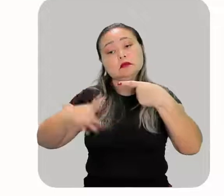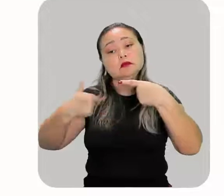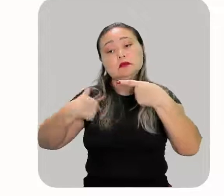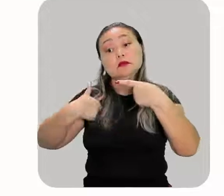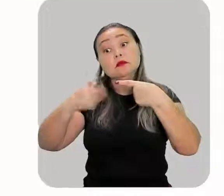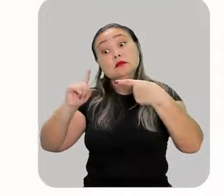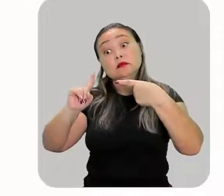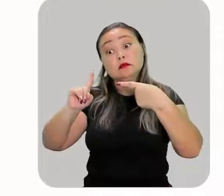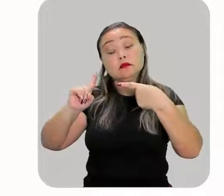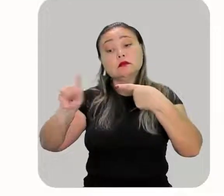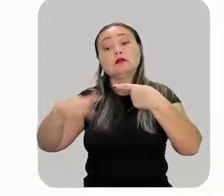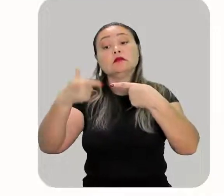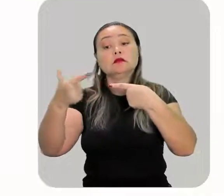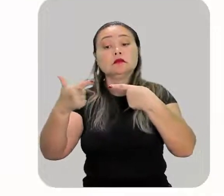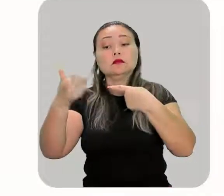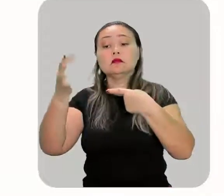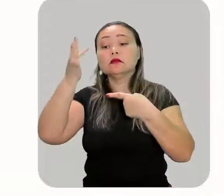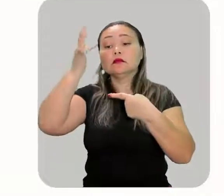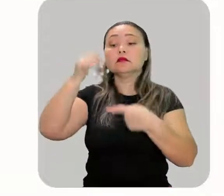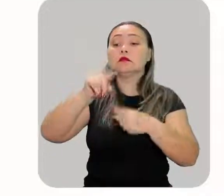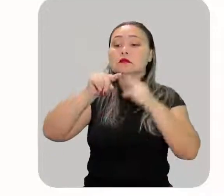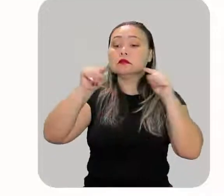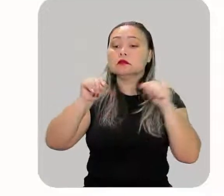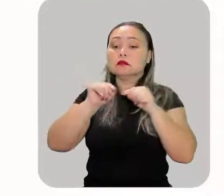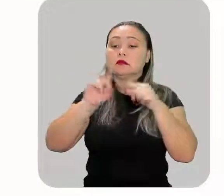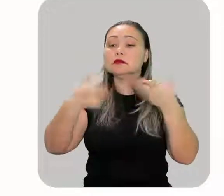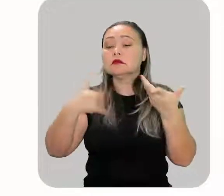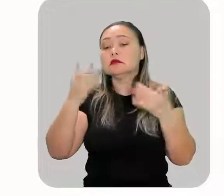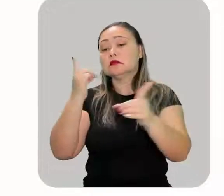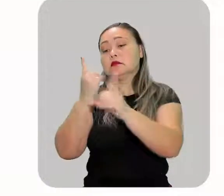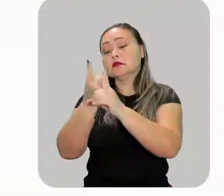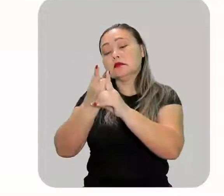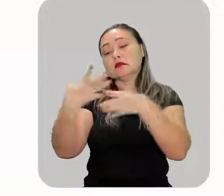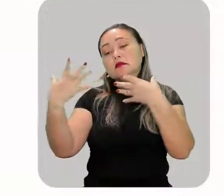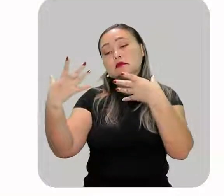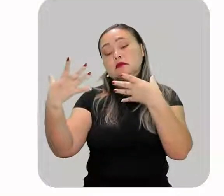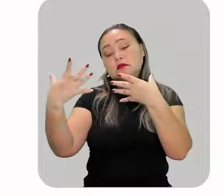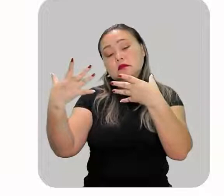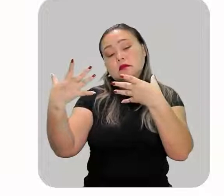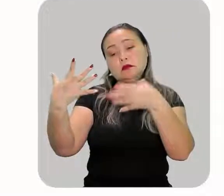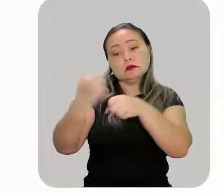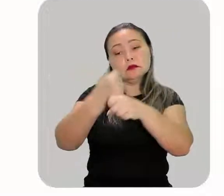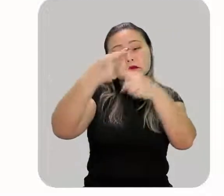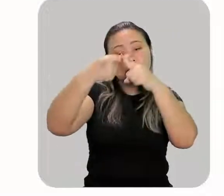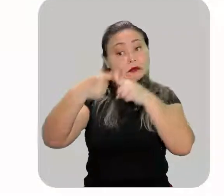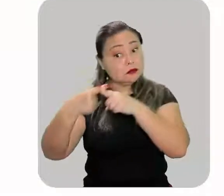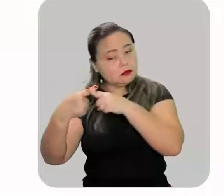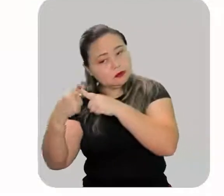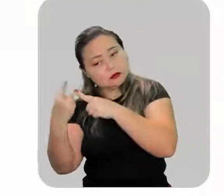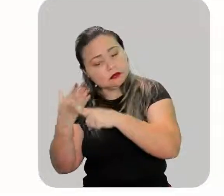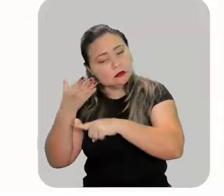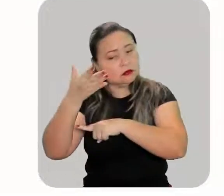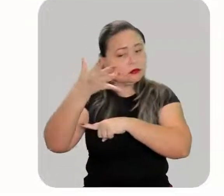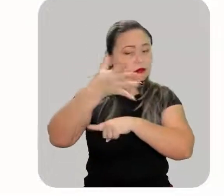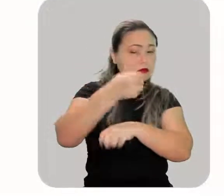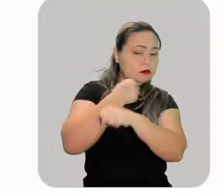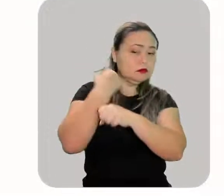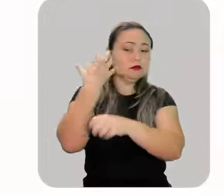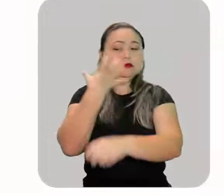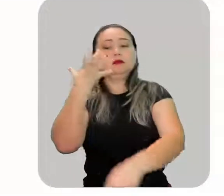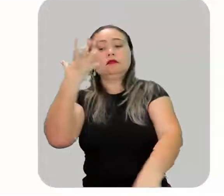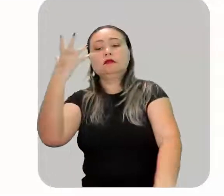gente pode até recorrer à fórmula de Bhaskara. Mais uma vez descoberta a soma e produto. Um abraço pro